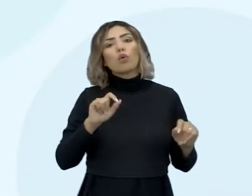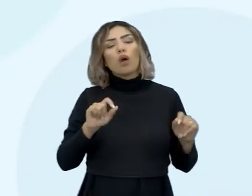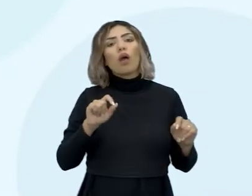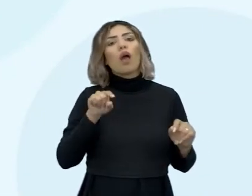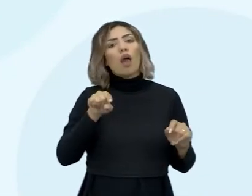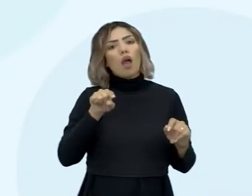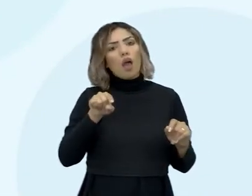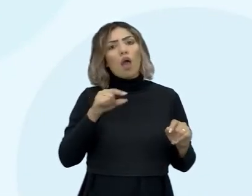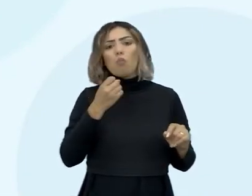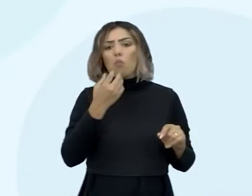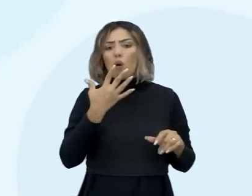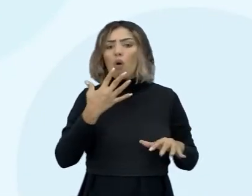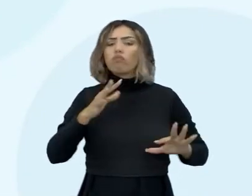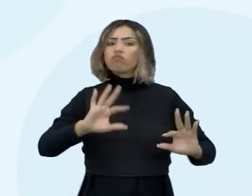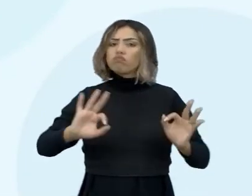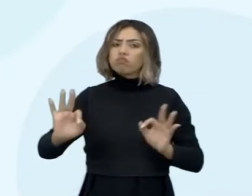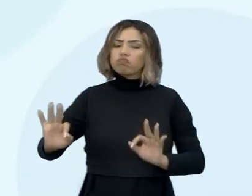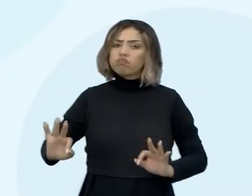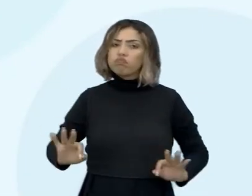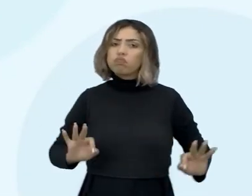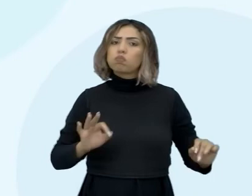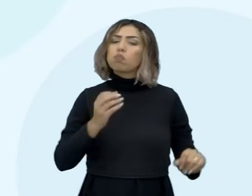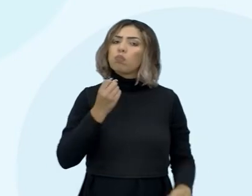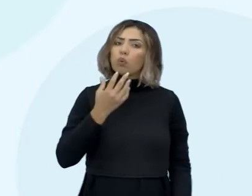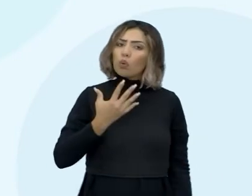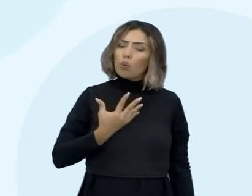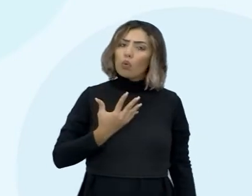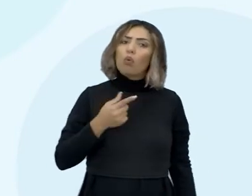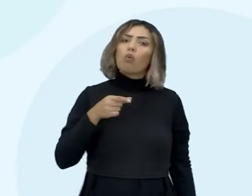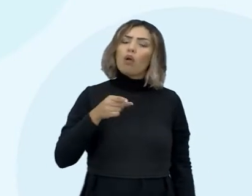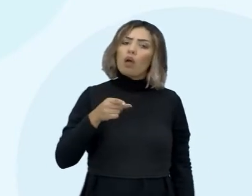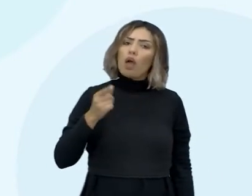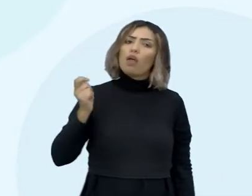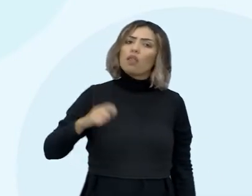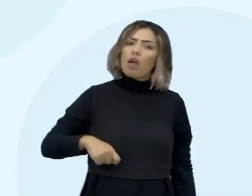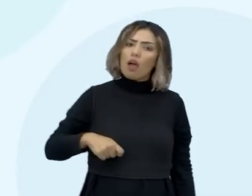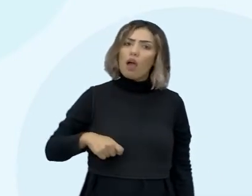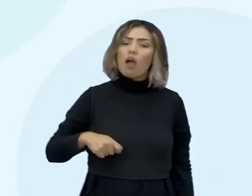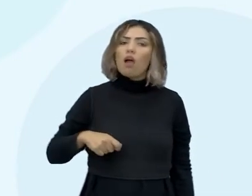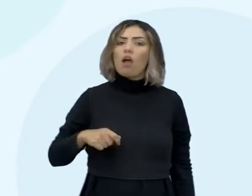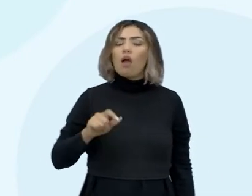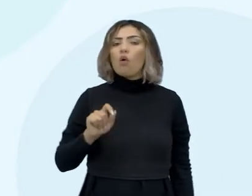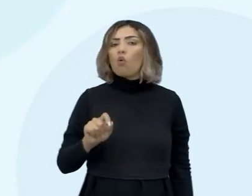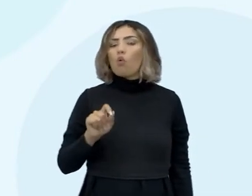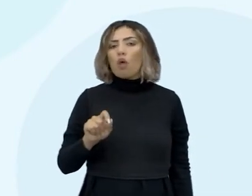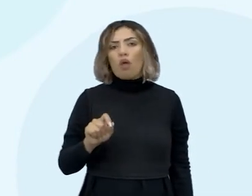bem espaçado. Dá para fazer uma boa,